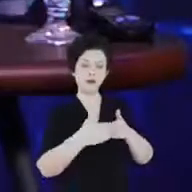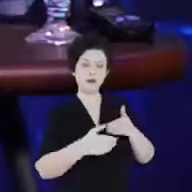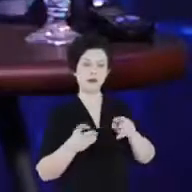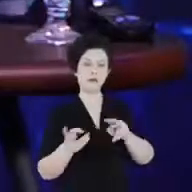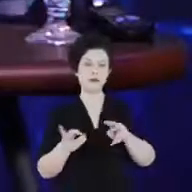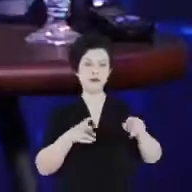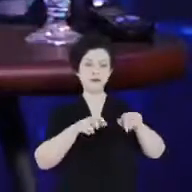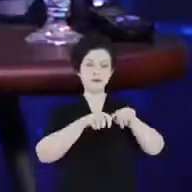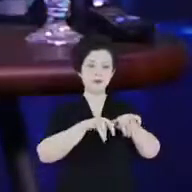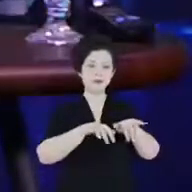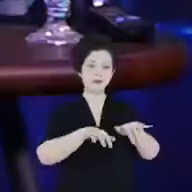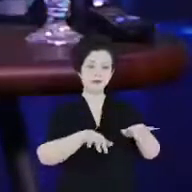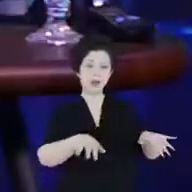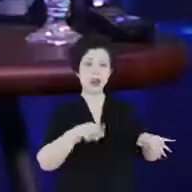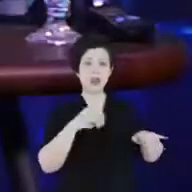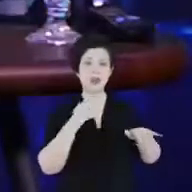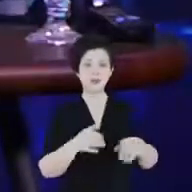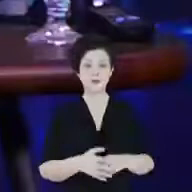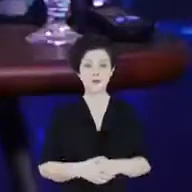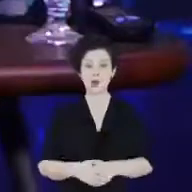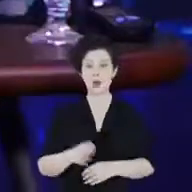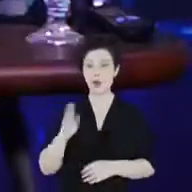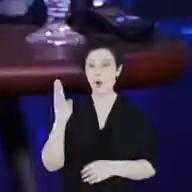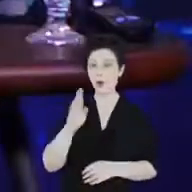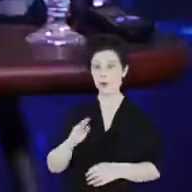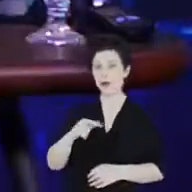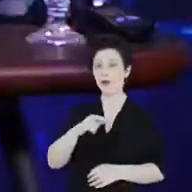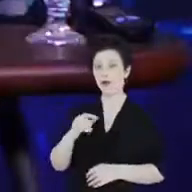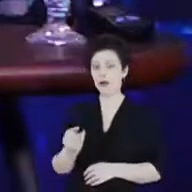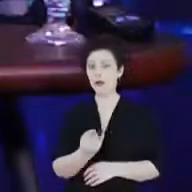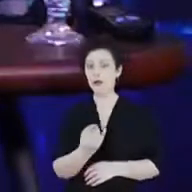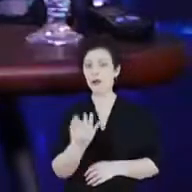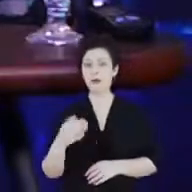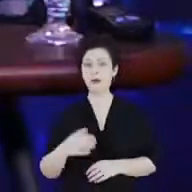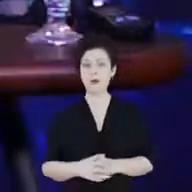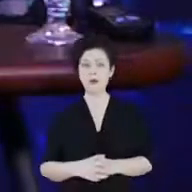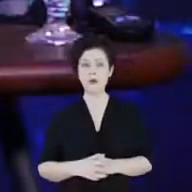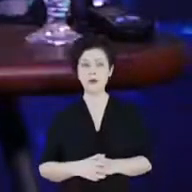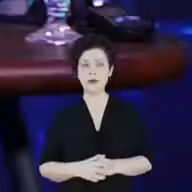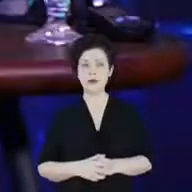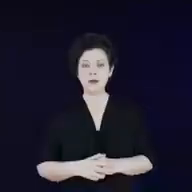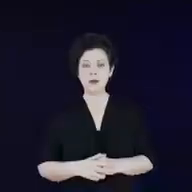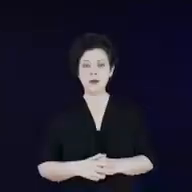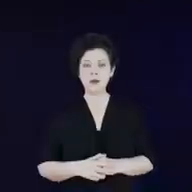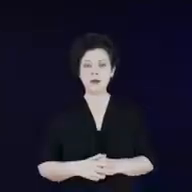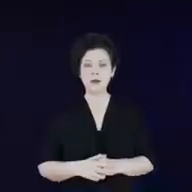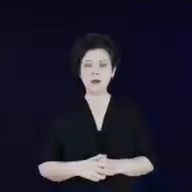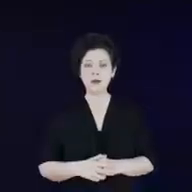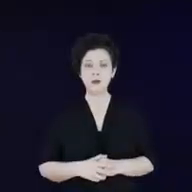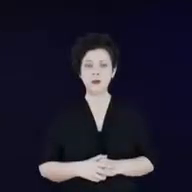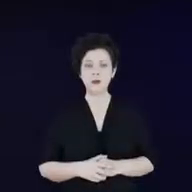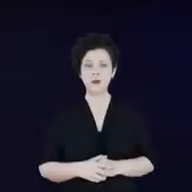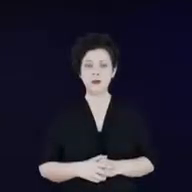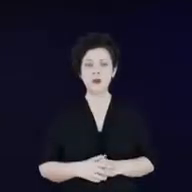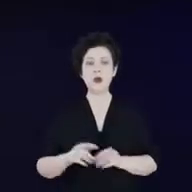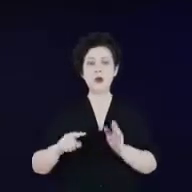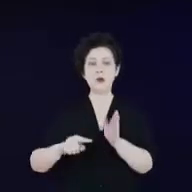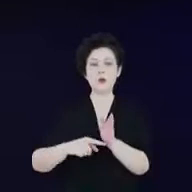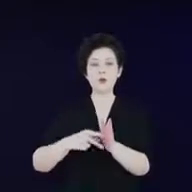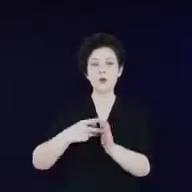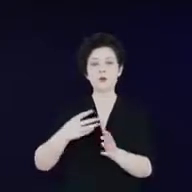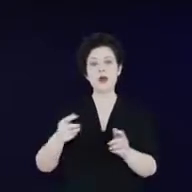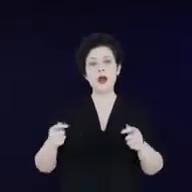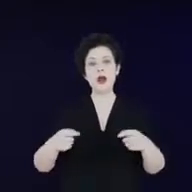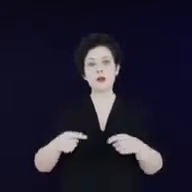energética. O Brasil, pela quantidade de recursos que possui, ele tem toda a potencialidade para ser um dos primeiros países